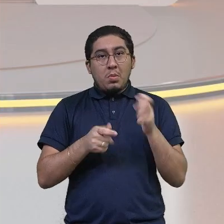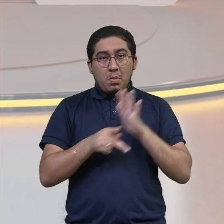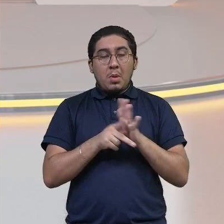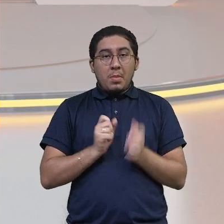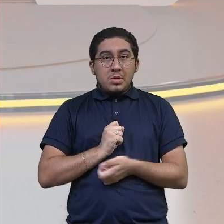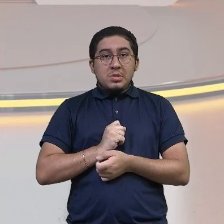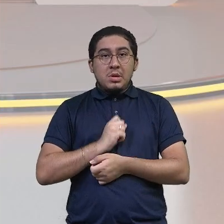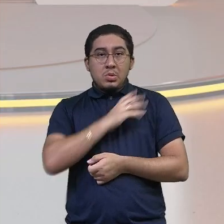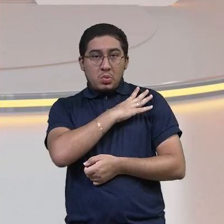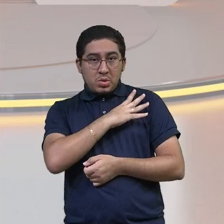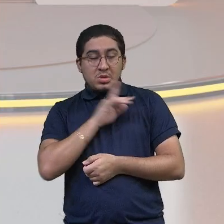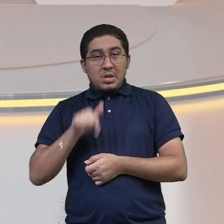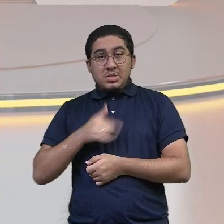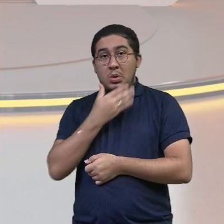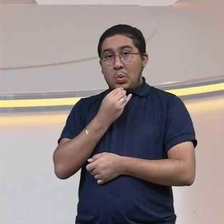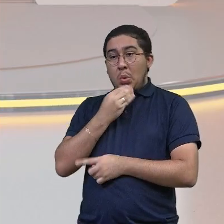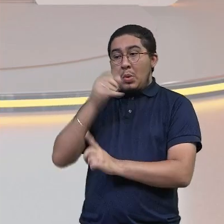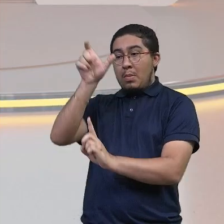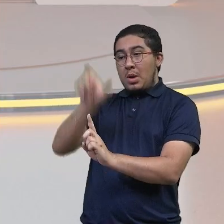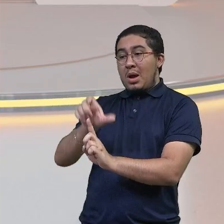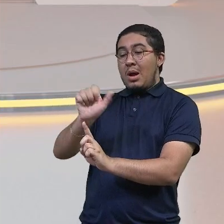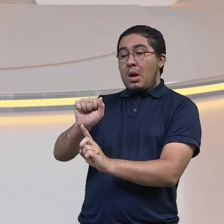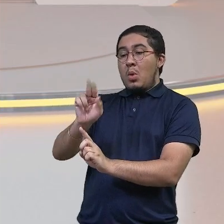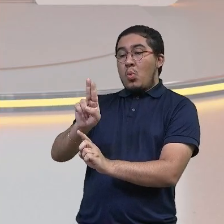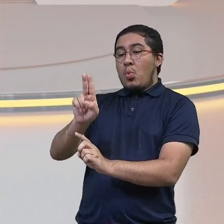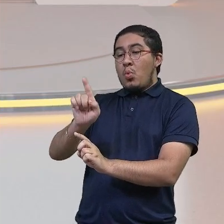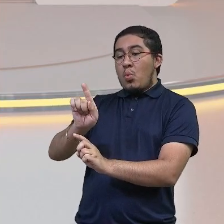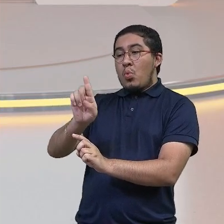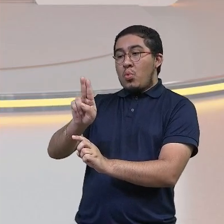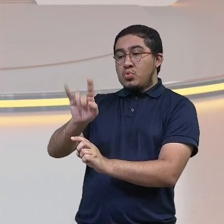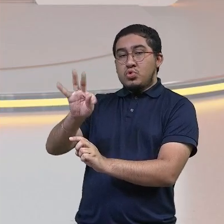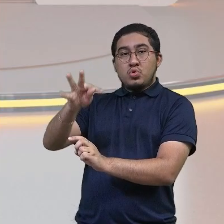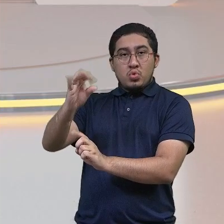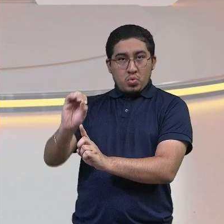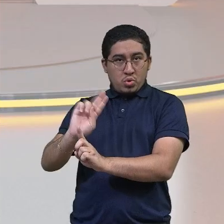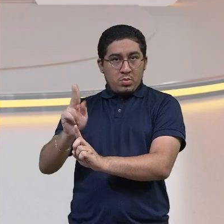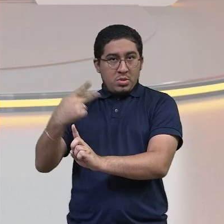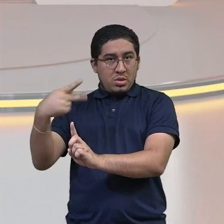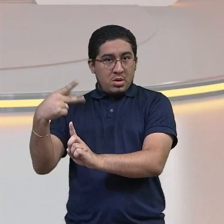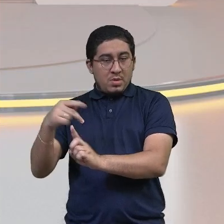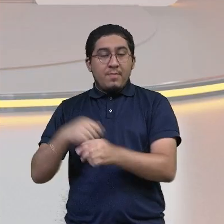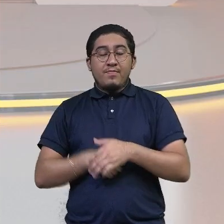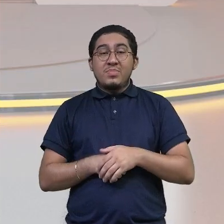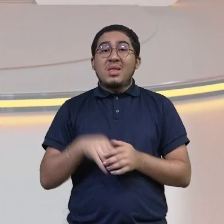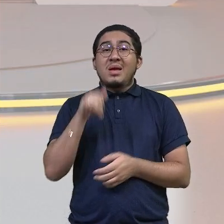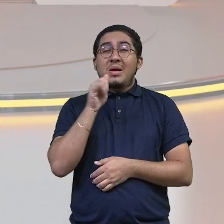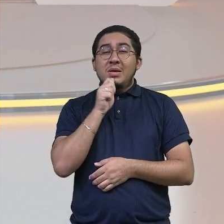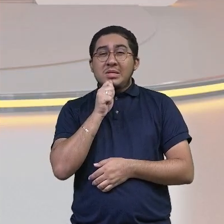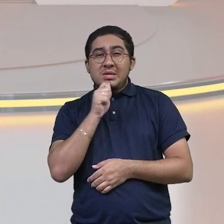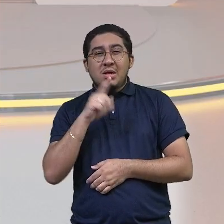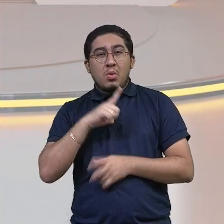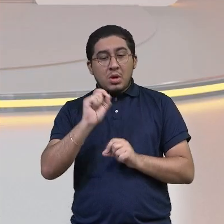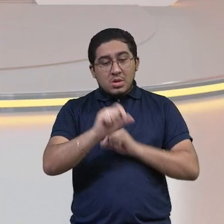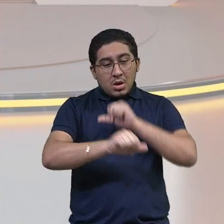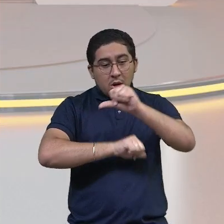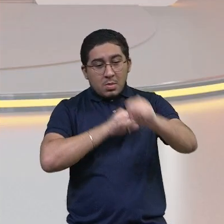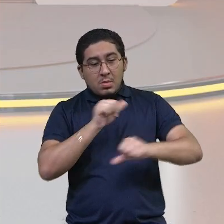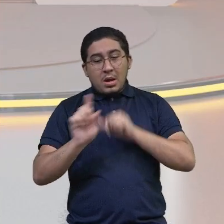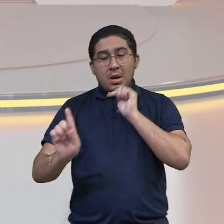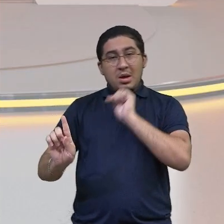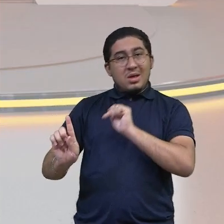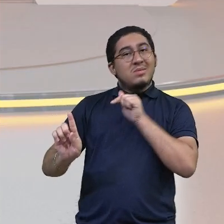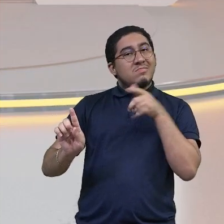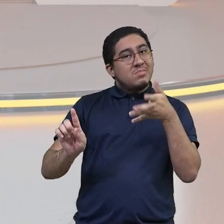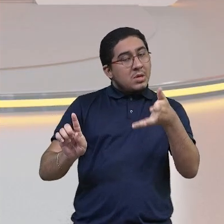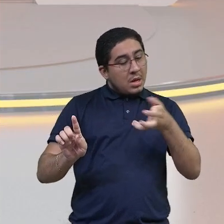de Augusto Pinochet. Óbvio, observa que mesmo em processo de transição, ele não abriu mão de continuar no controle